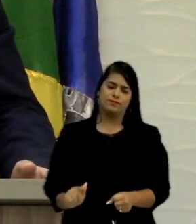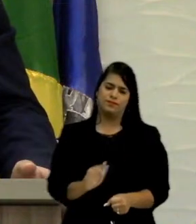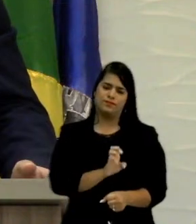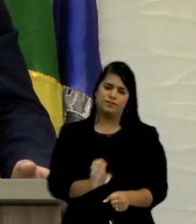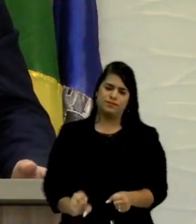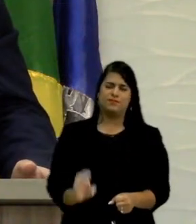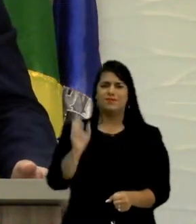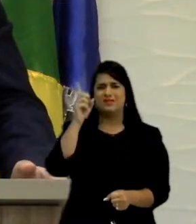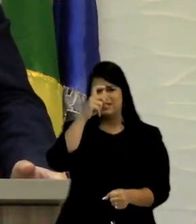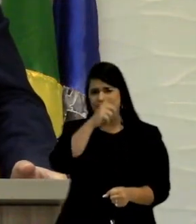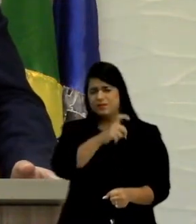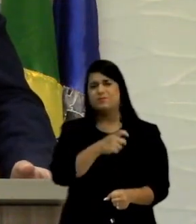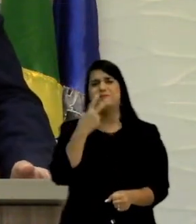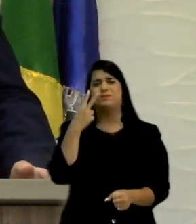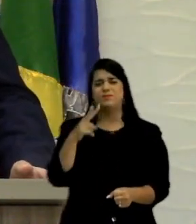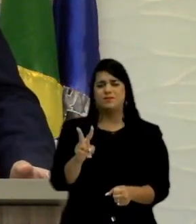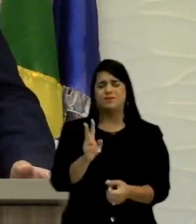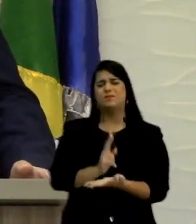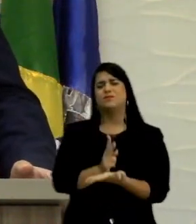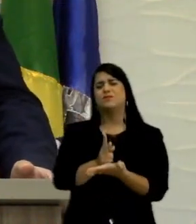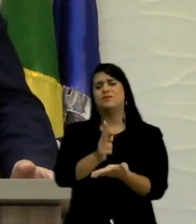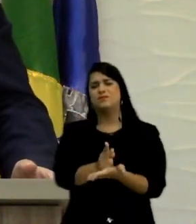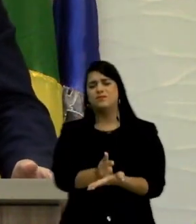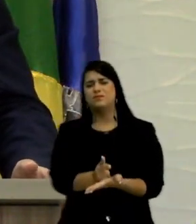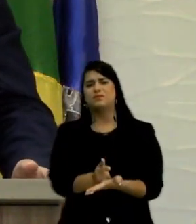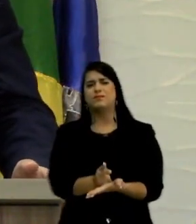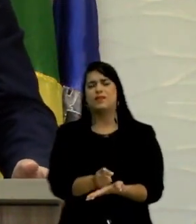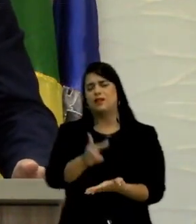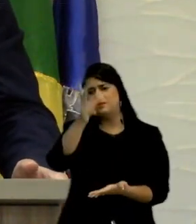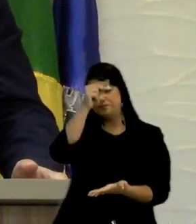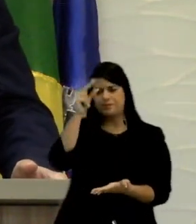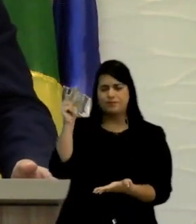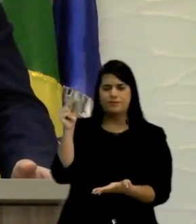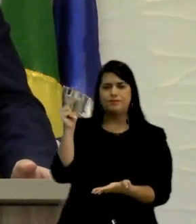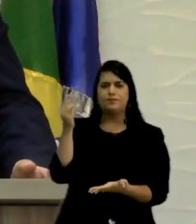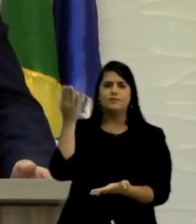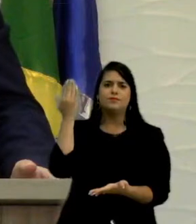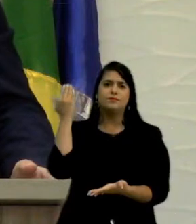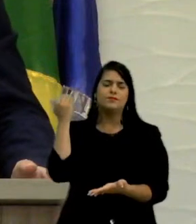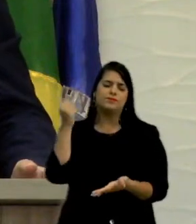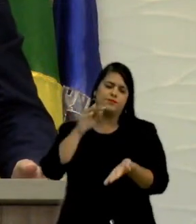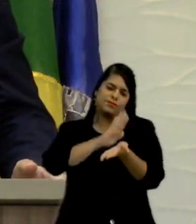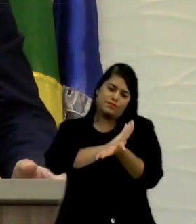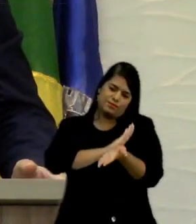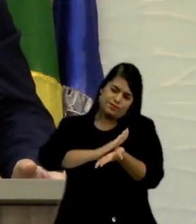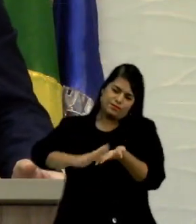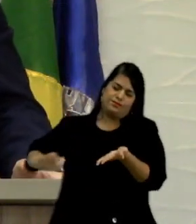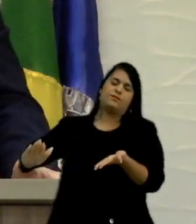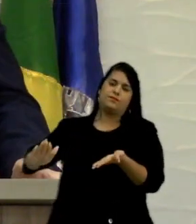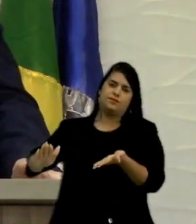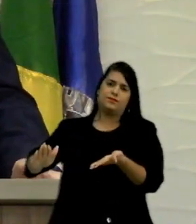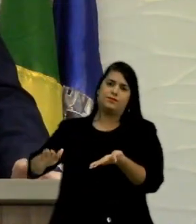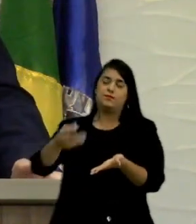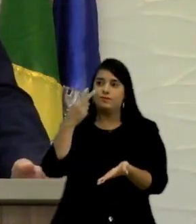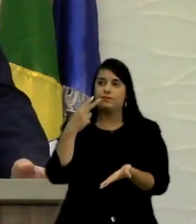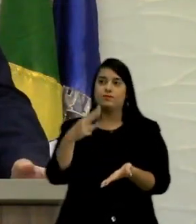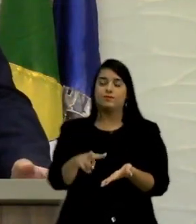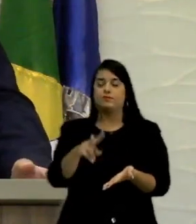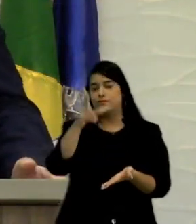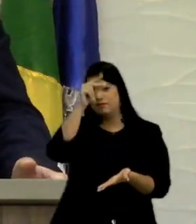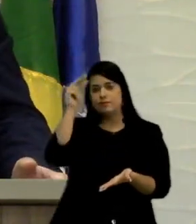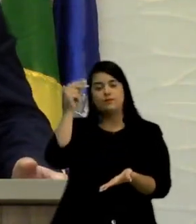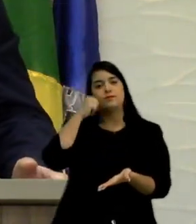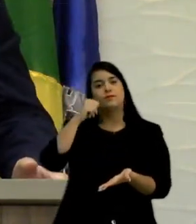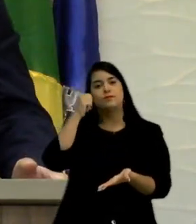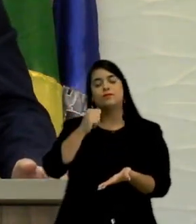difícil. Vi por várias vezes a ex-prefeita dizer que ali necessitava de uma terraplanagem. Vi por várias vezes a prefeita também solicitar ao governo do